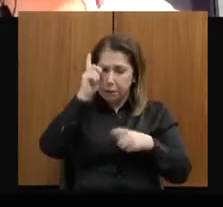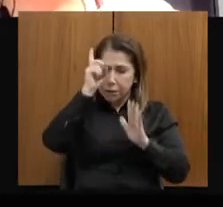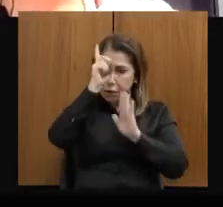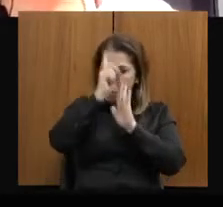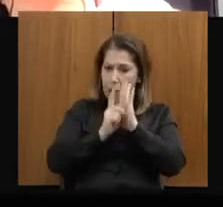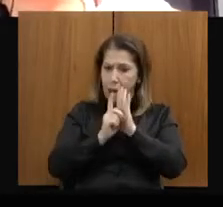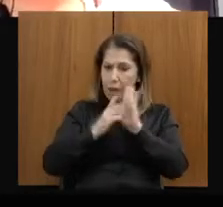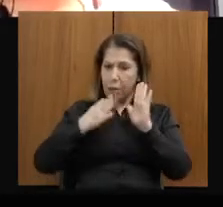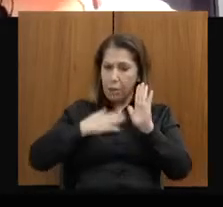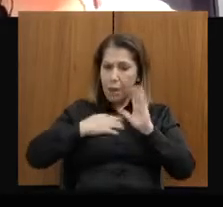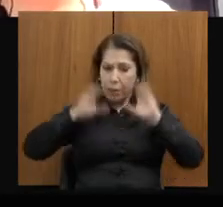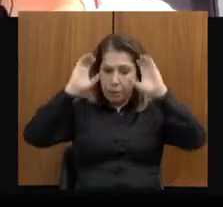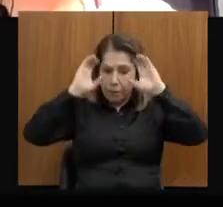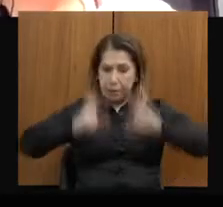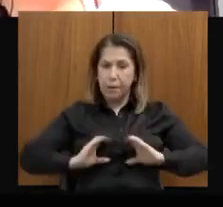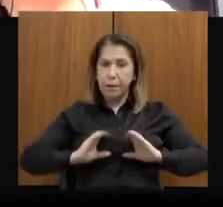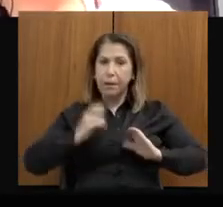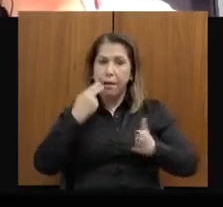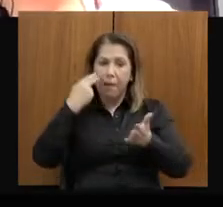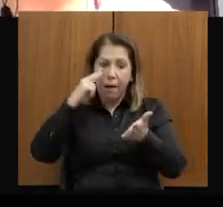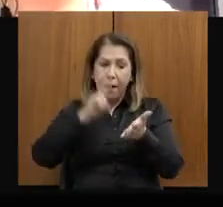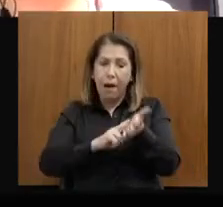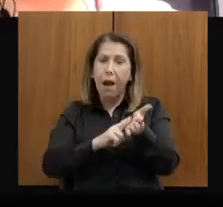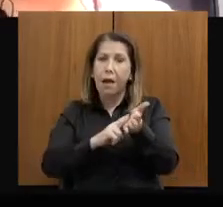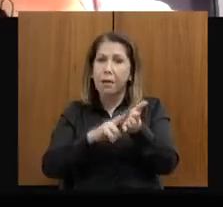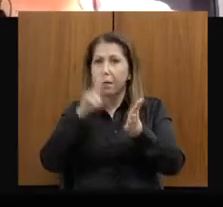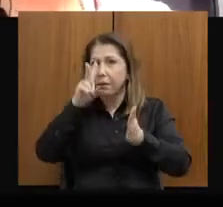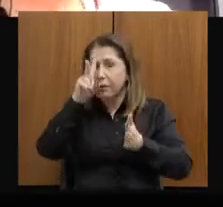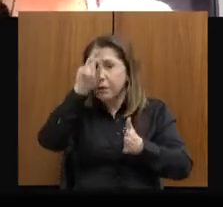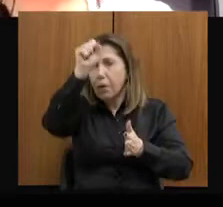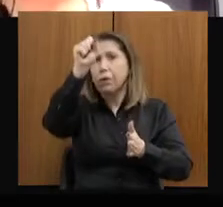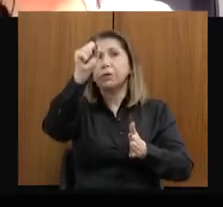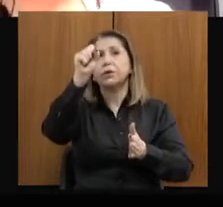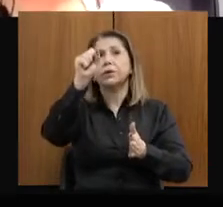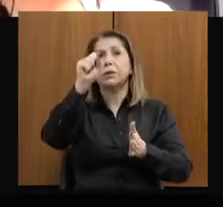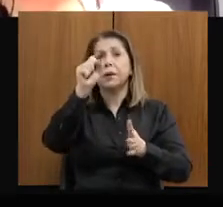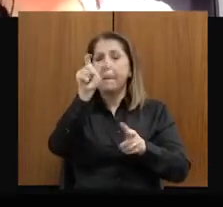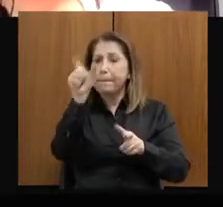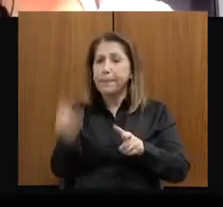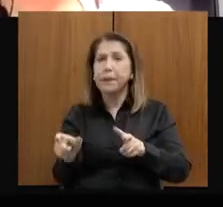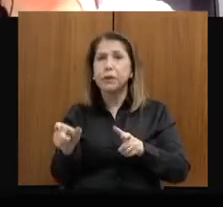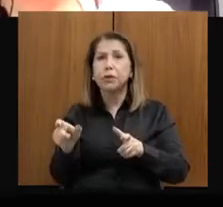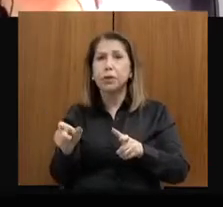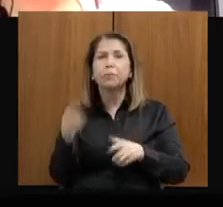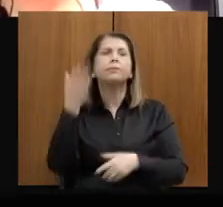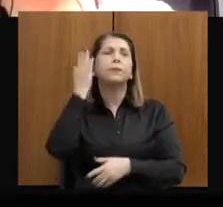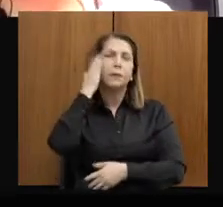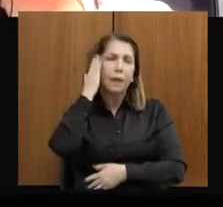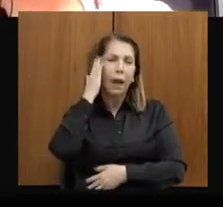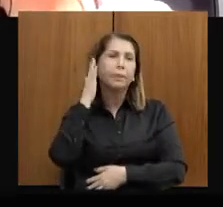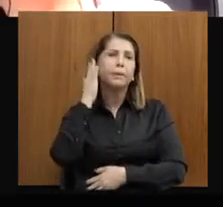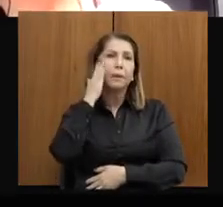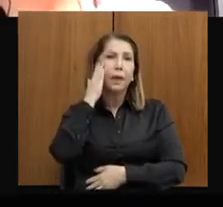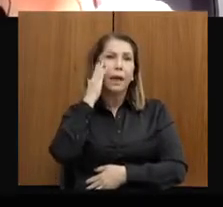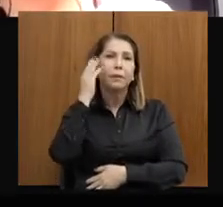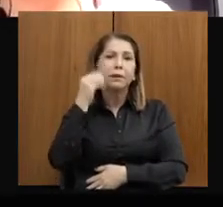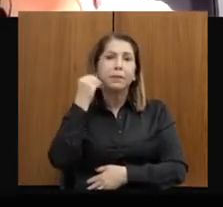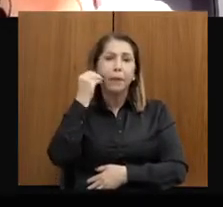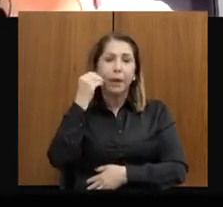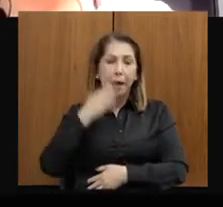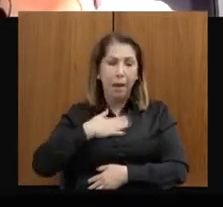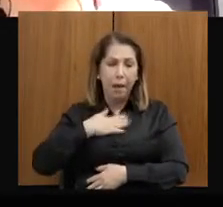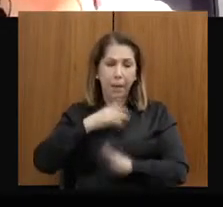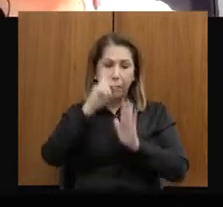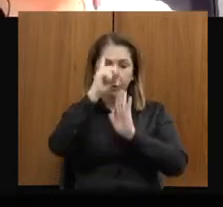direitos de cidadania essa carta tem um tom muito forte é de alguém que entende muito bem sobre os seus direitos